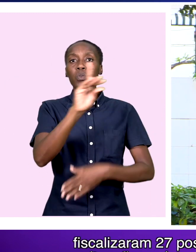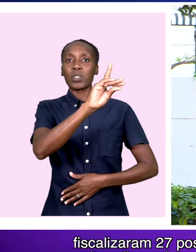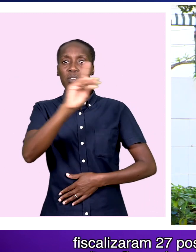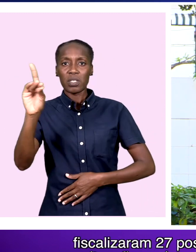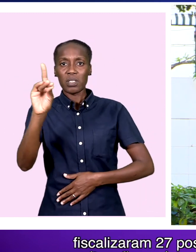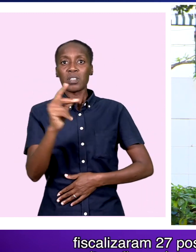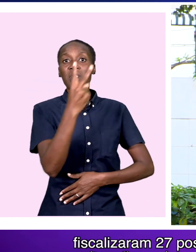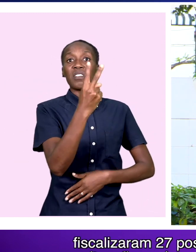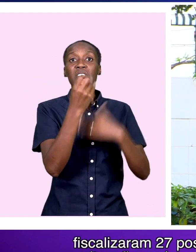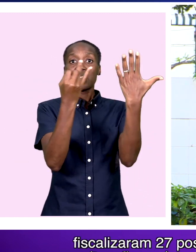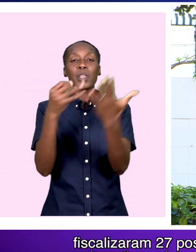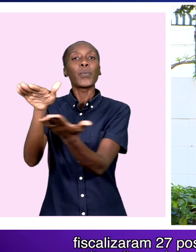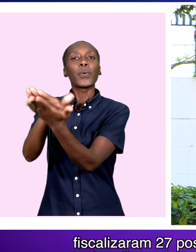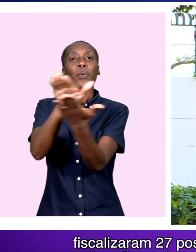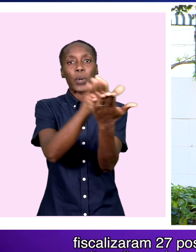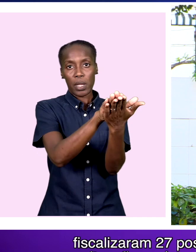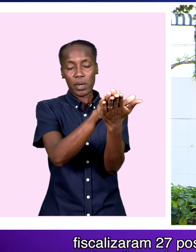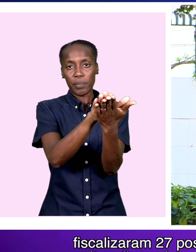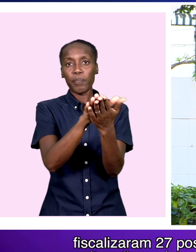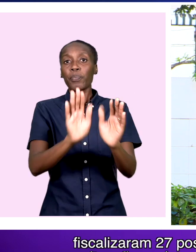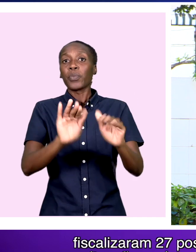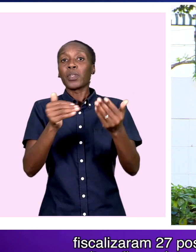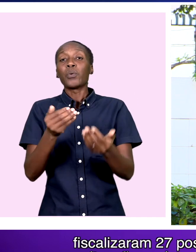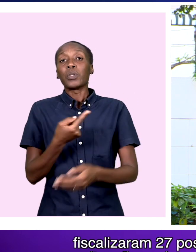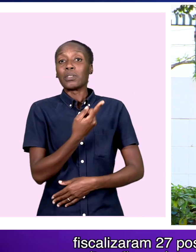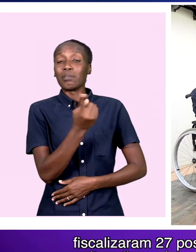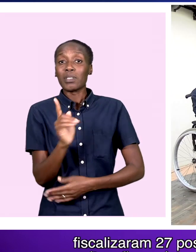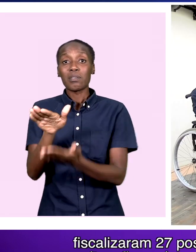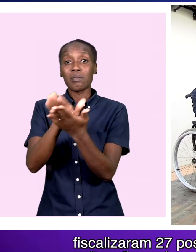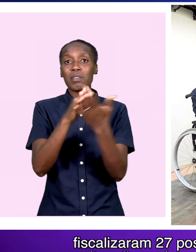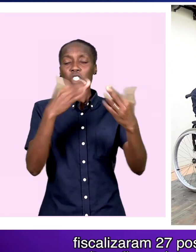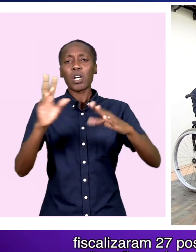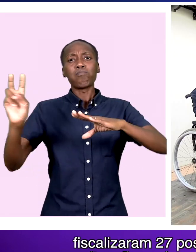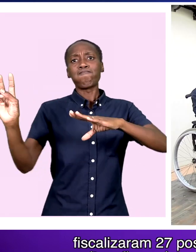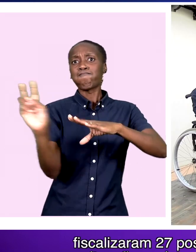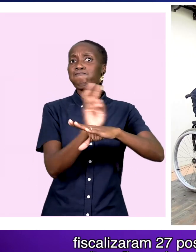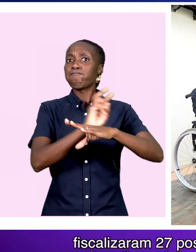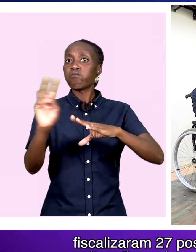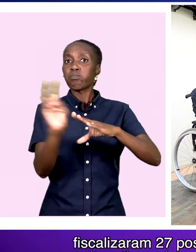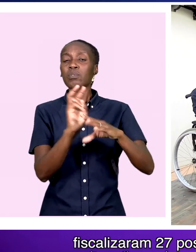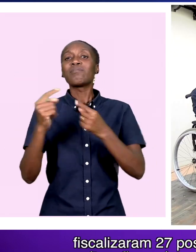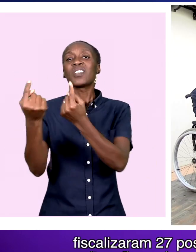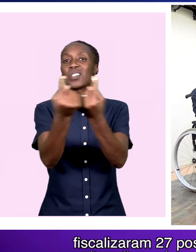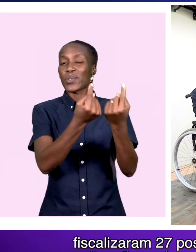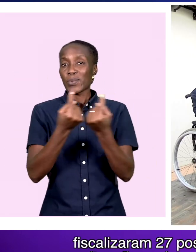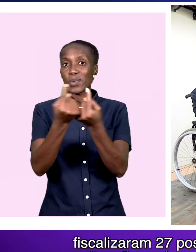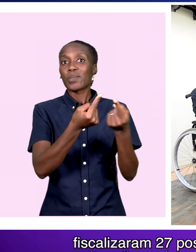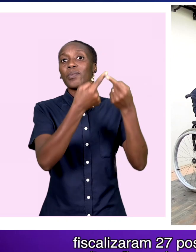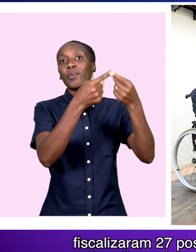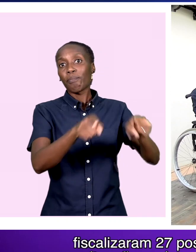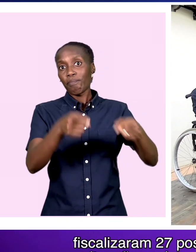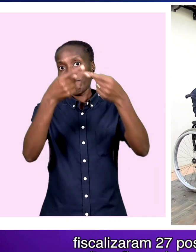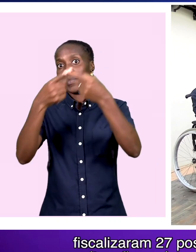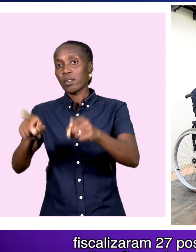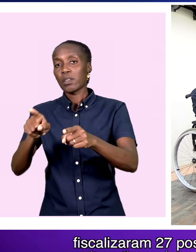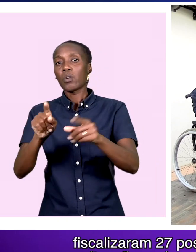27 postos. E nesses postos foram observados várias situações sobre a